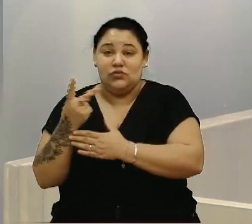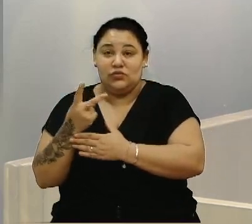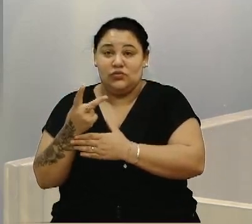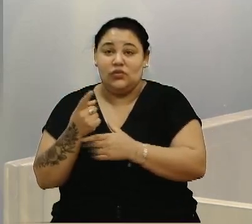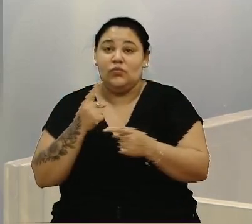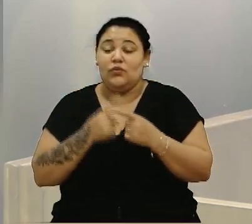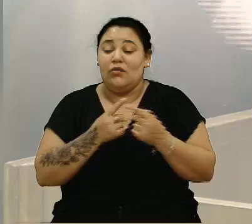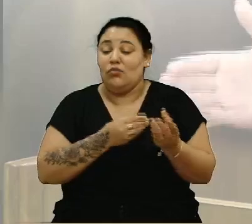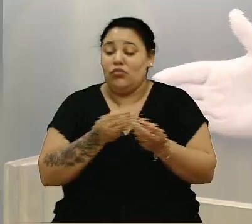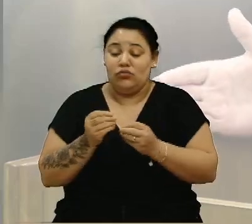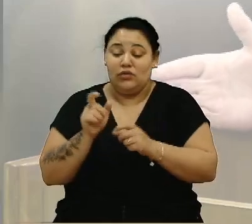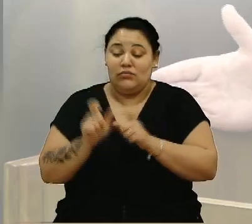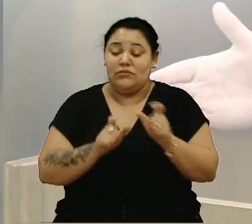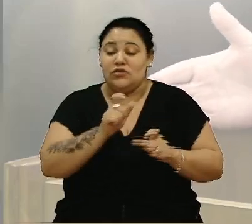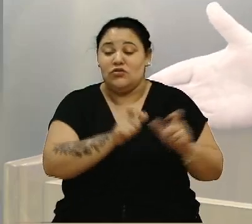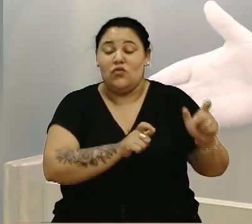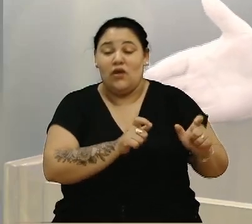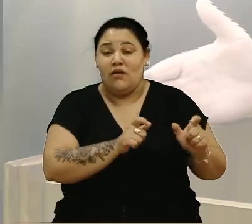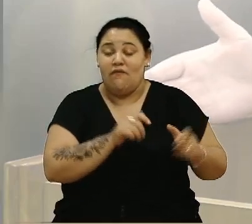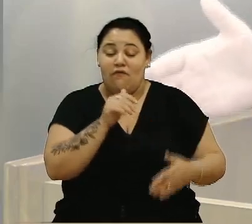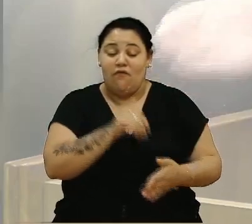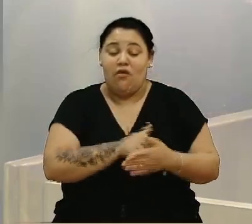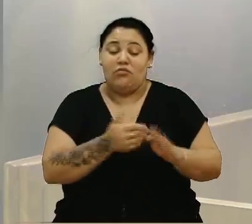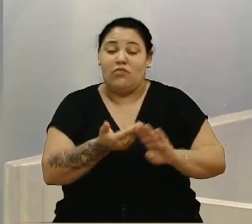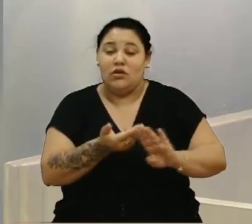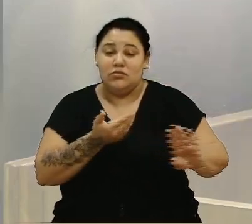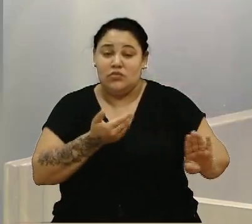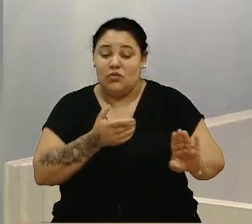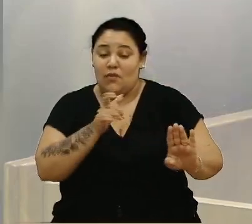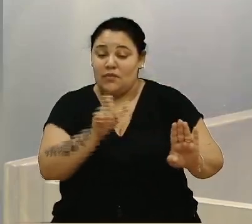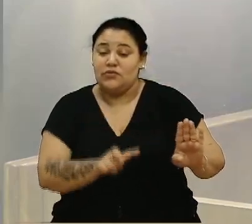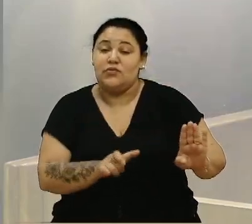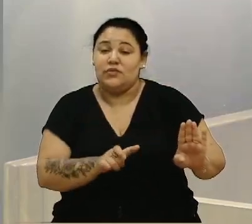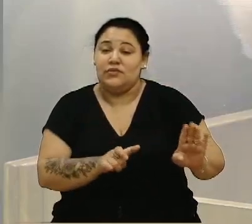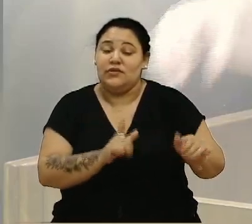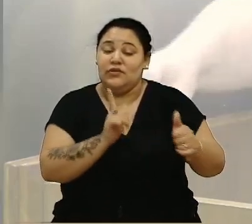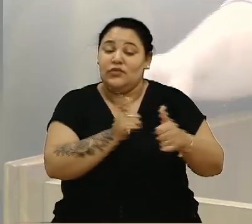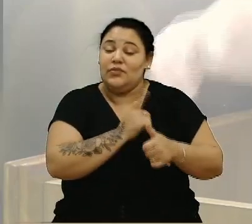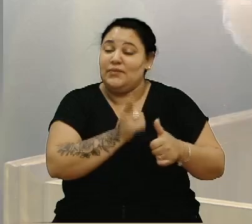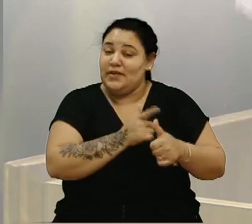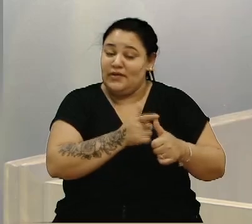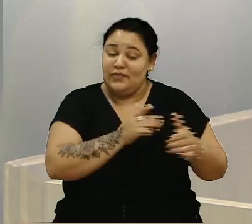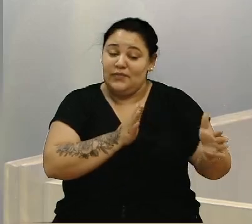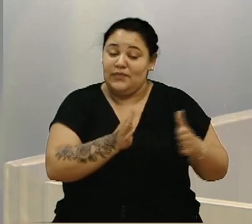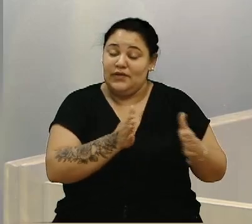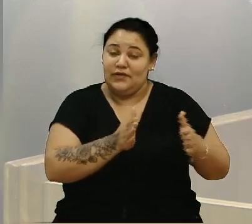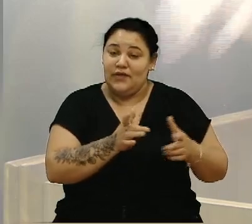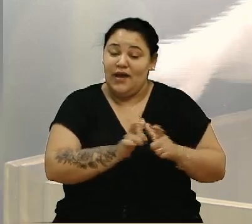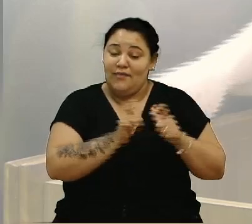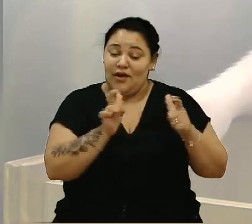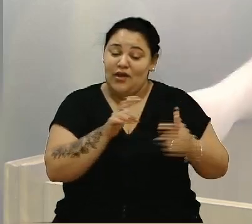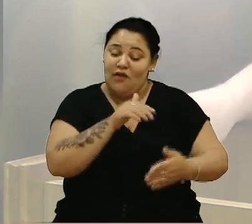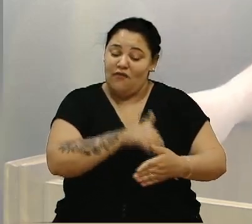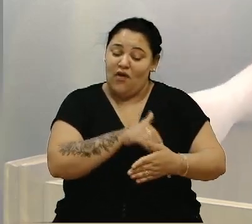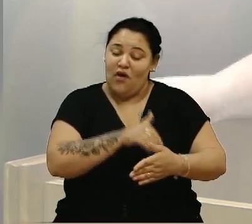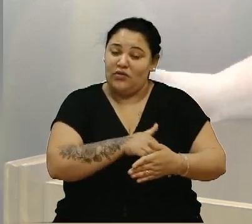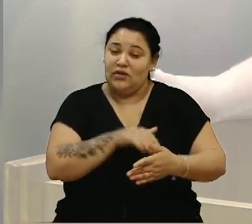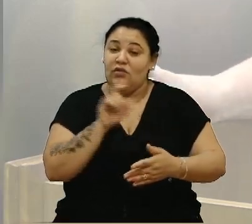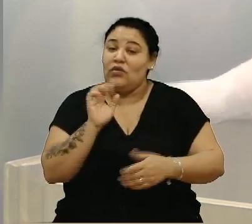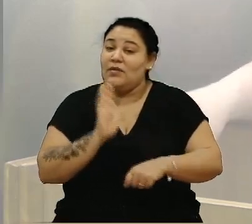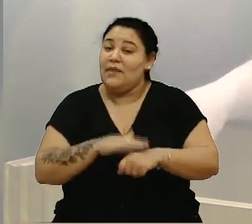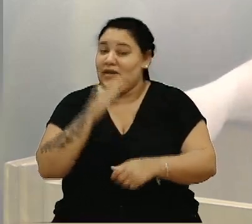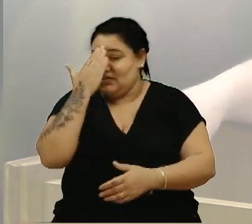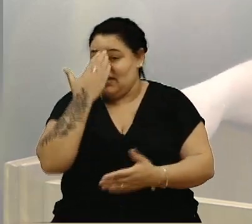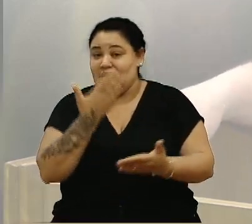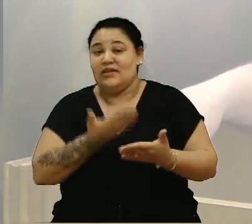pessoas votam para excluir alguém. E no primeiro turno a grande maioria vota naquilo que mais acredita, embora